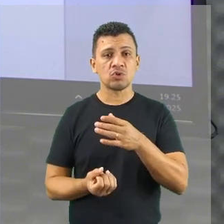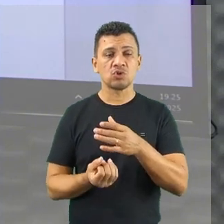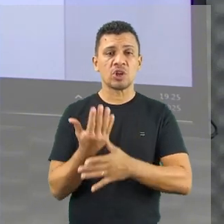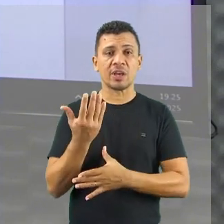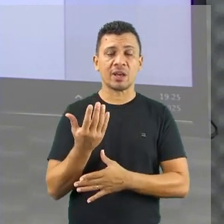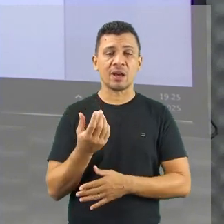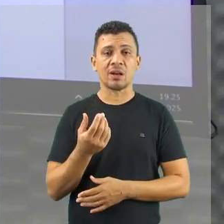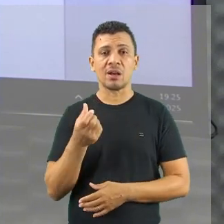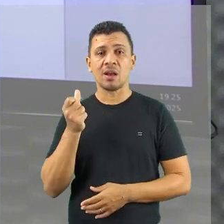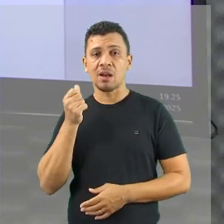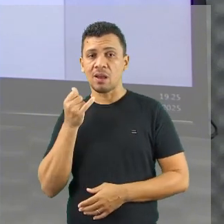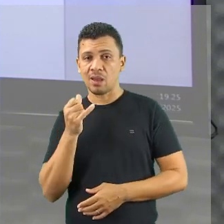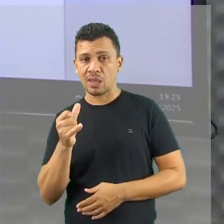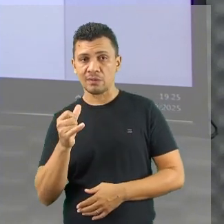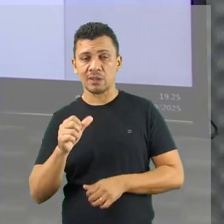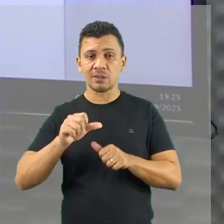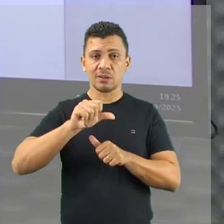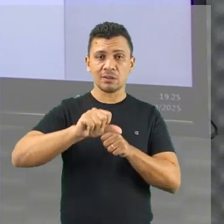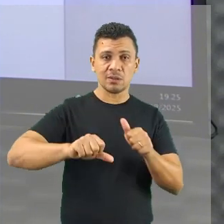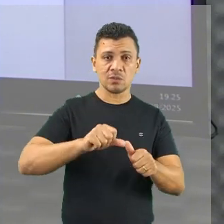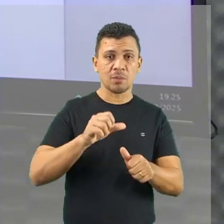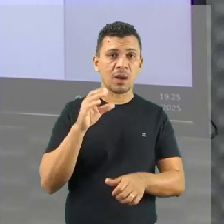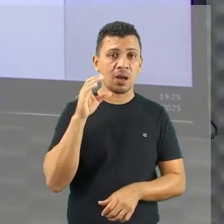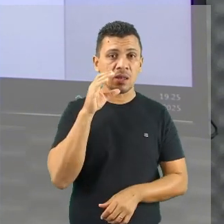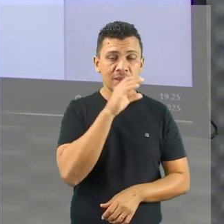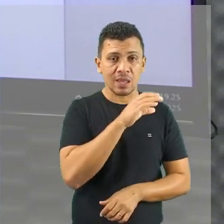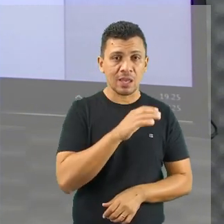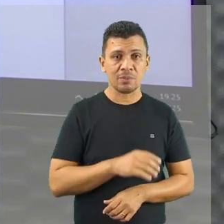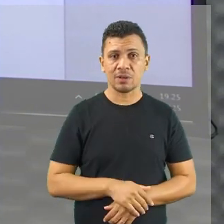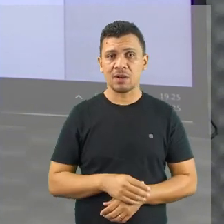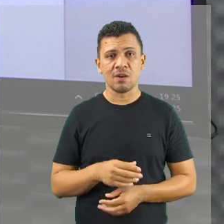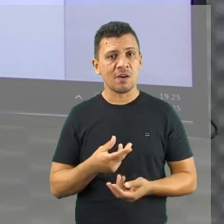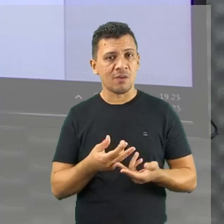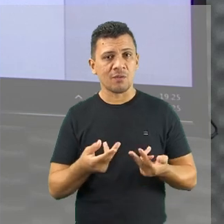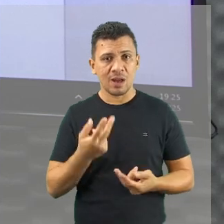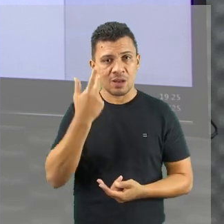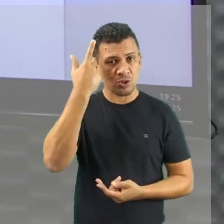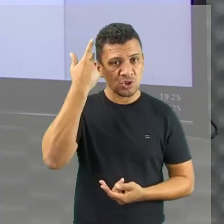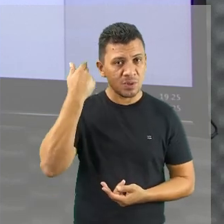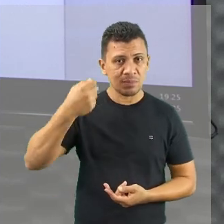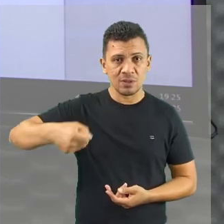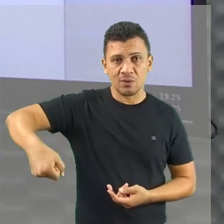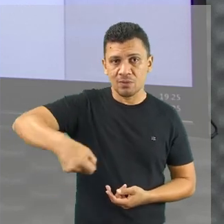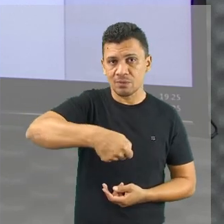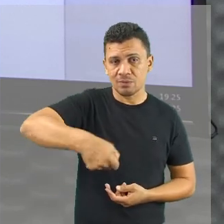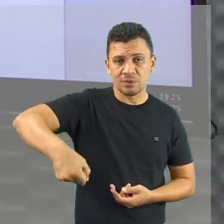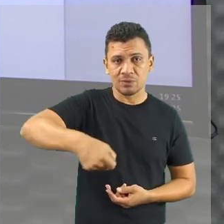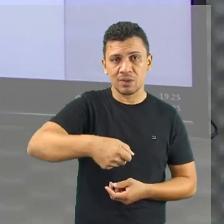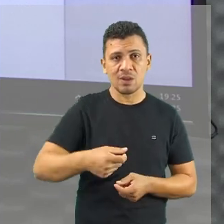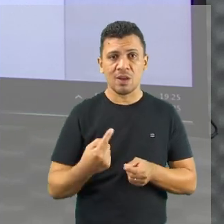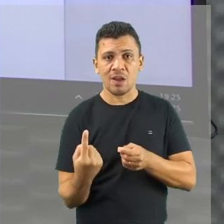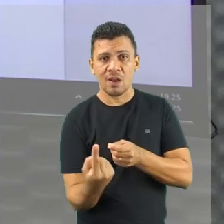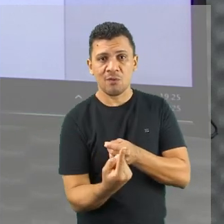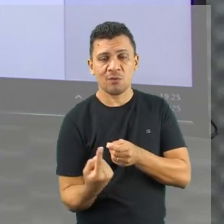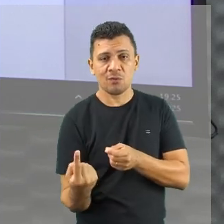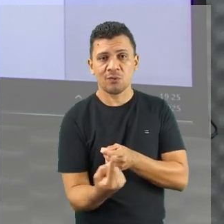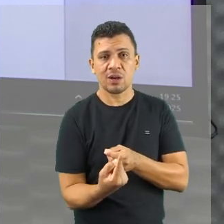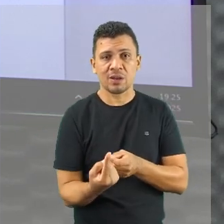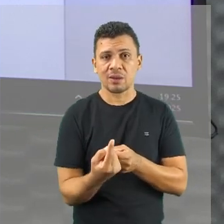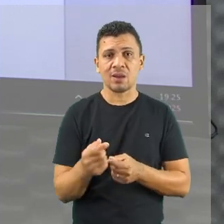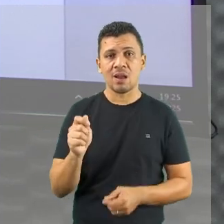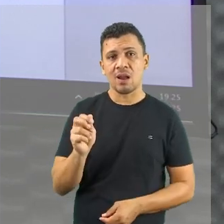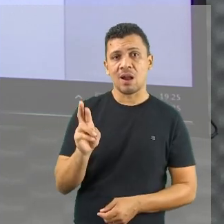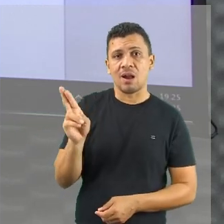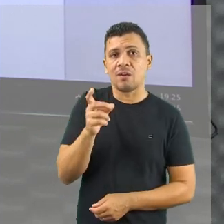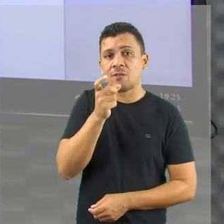converter energia elétrica em térmica, chapinha, sanduicheira grill, micro-ondas, air fryer, churrasqueira elétrica, ar-condicionado,